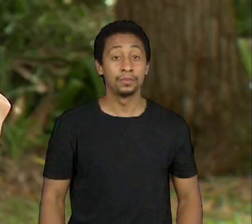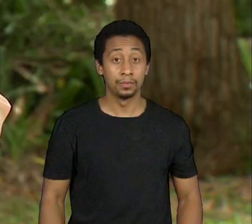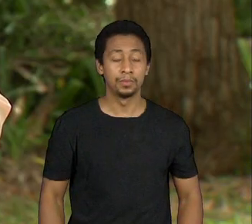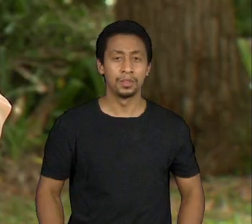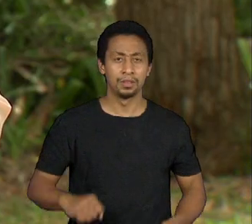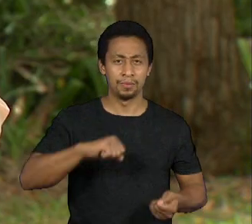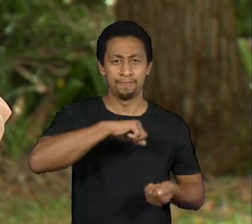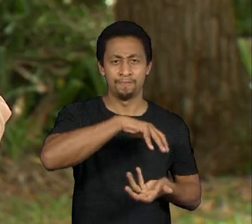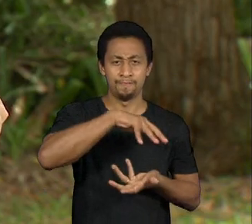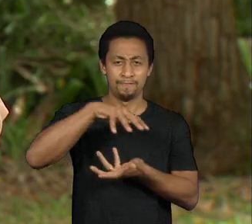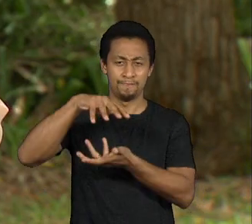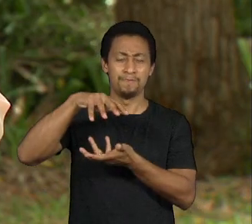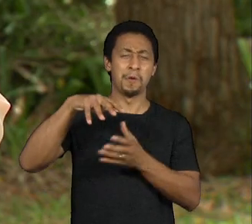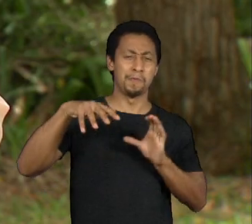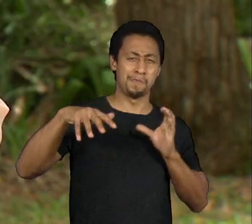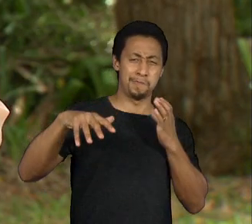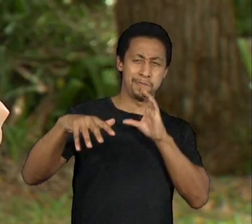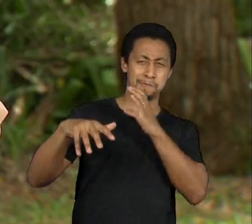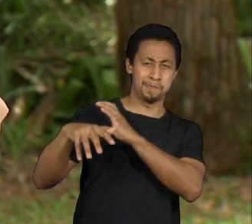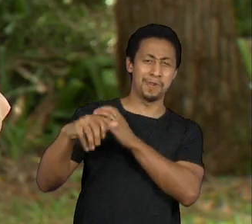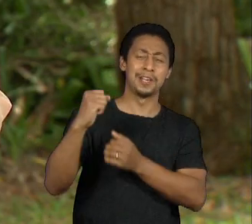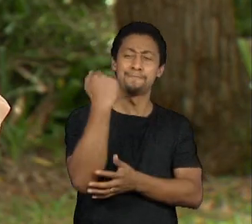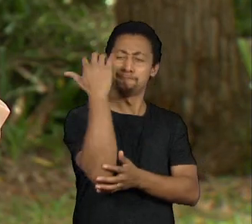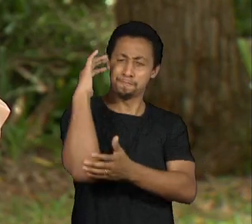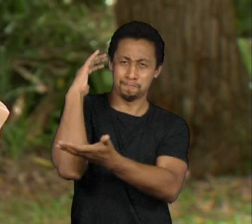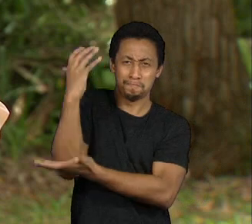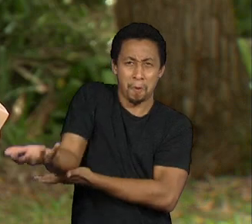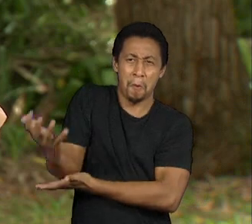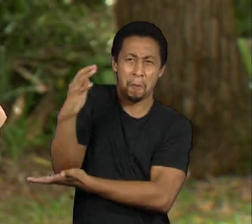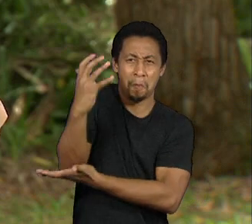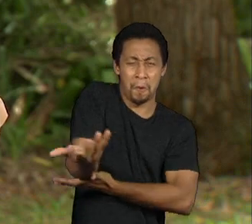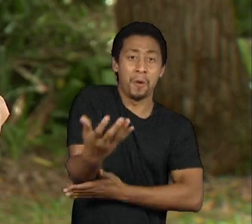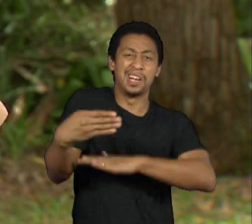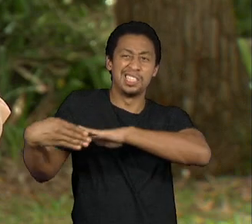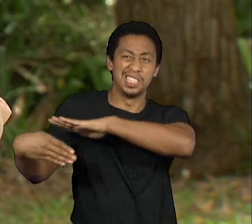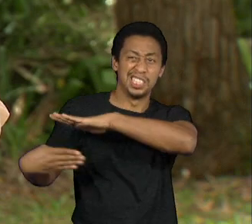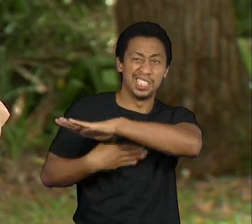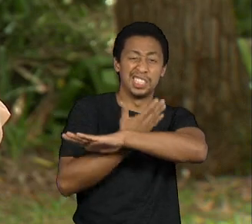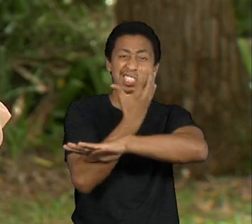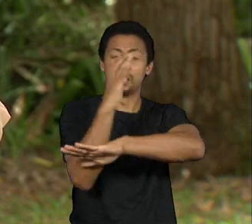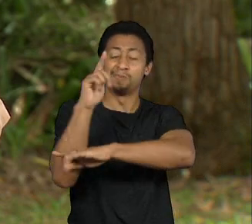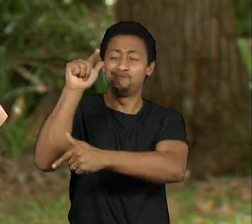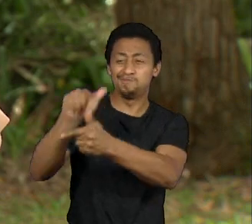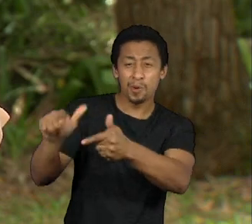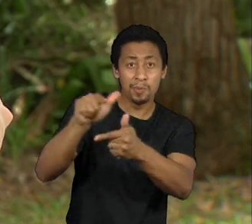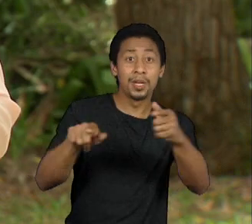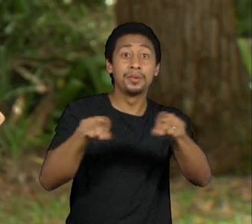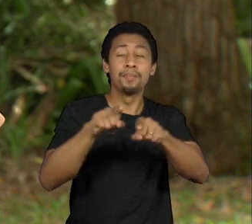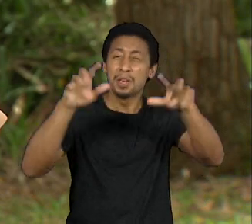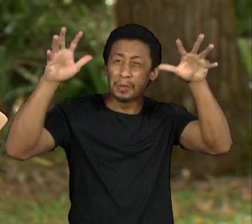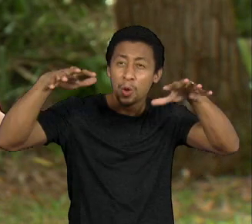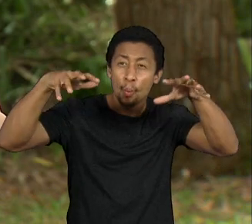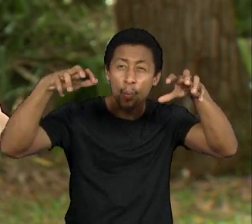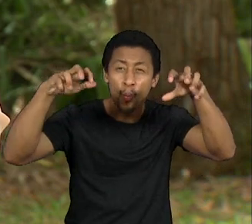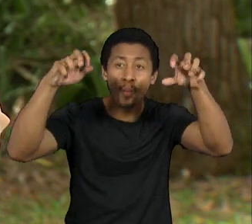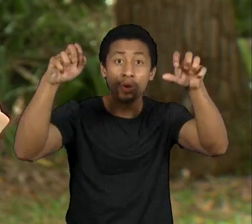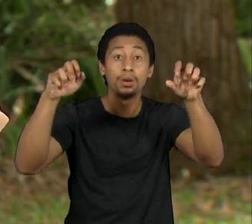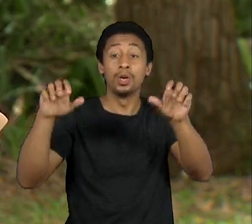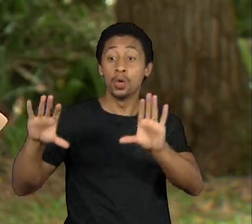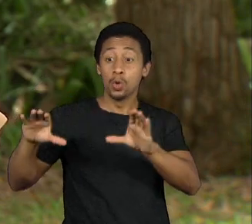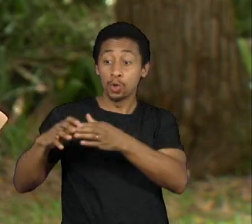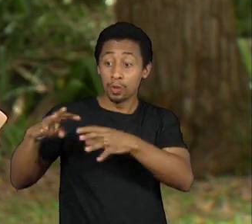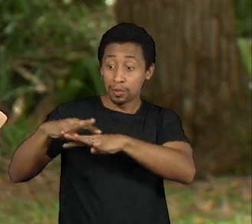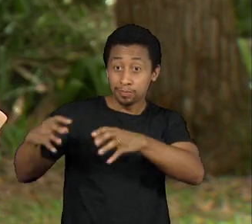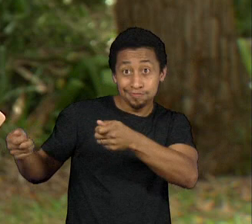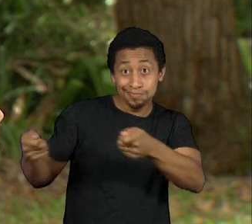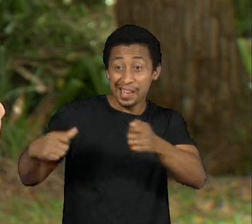Aquecimento global, desmatamentos, biomas ameaçados, crise hídrica e invasão de terras indígenas pelo